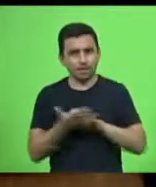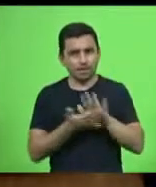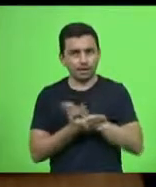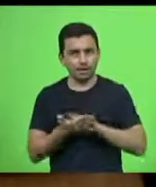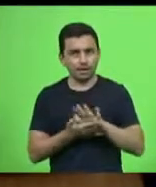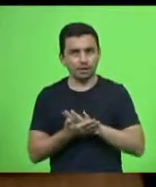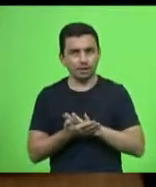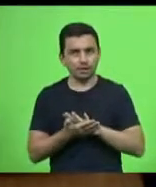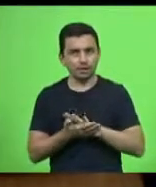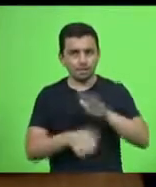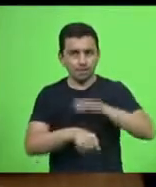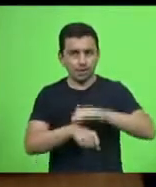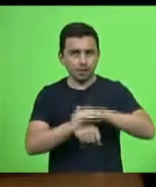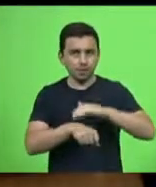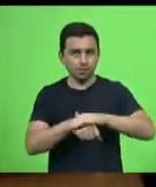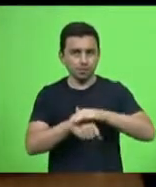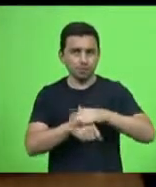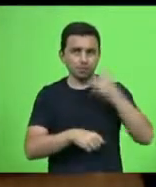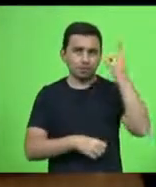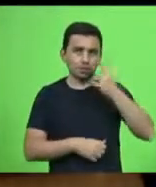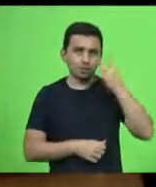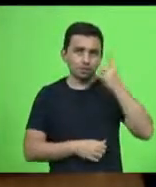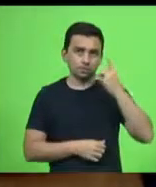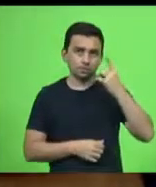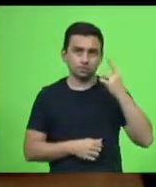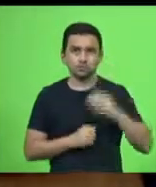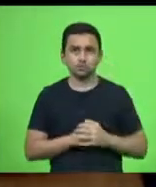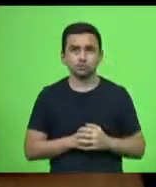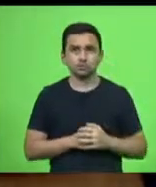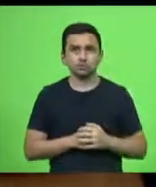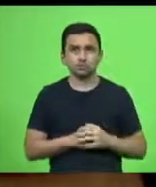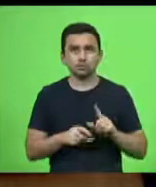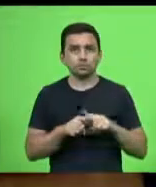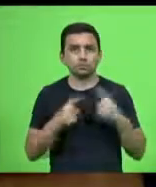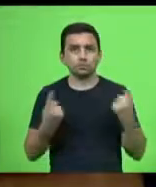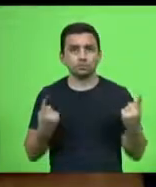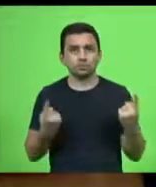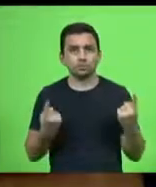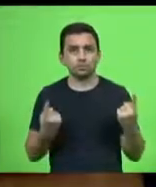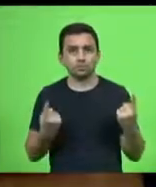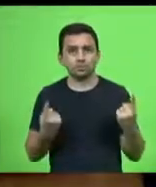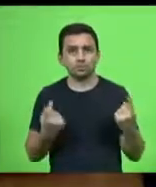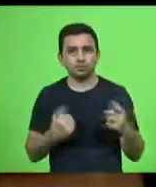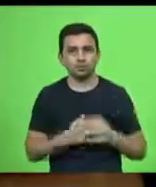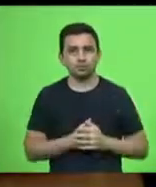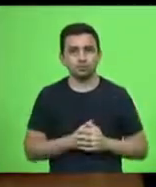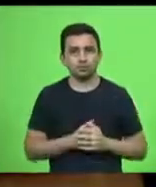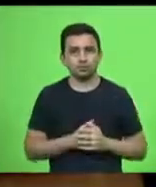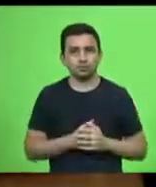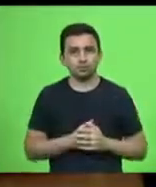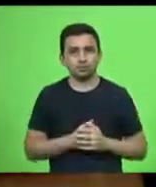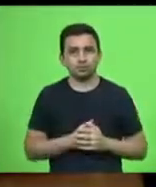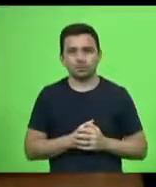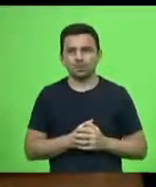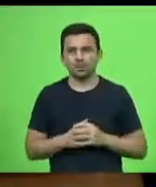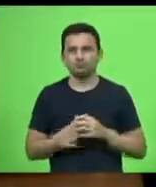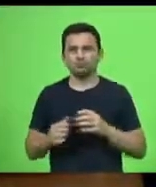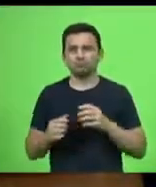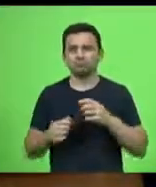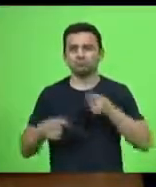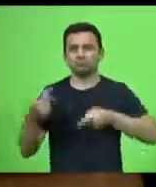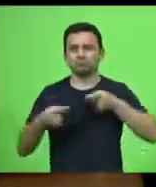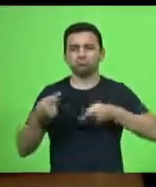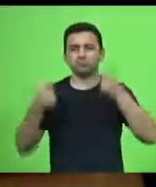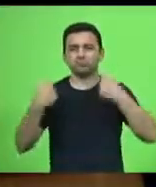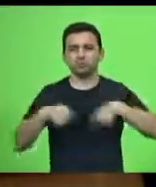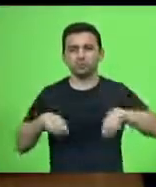que fazem os deputados, então, não sei por que ela serve. Mas, deputado, mas não quero fazer um debate. Não, não vou fazer um debate. Mas